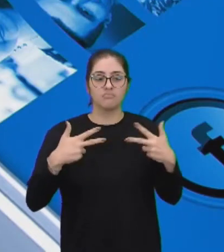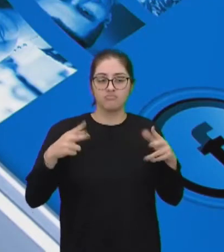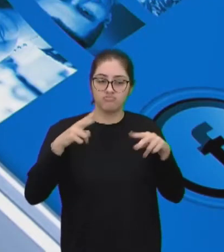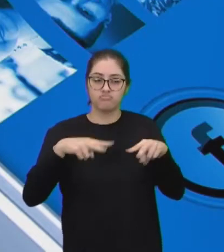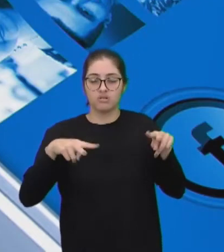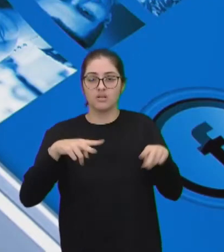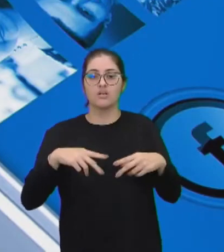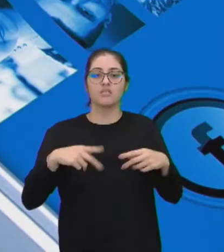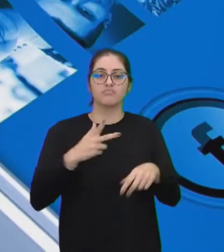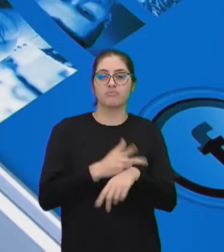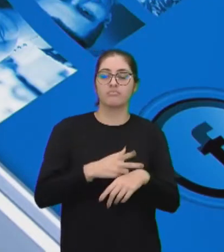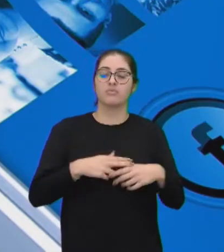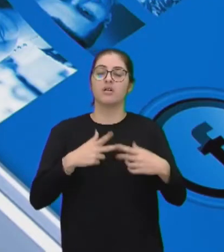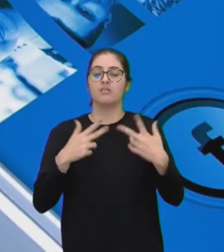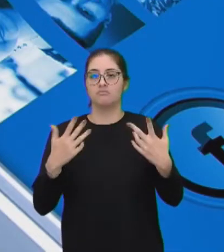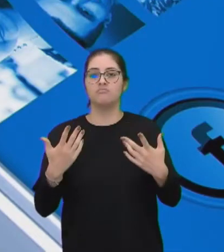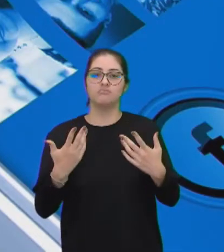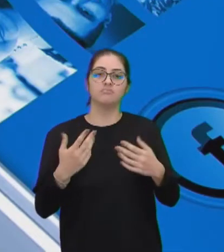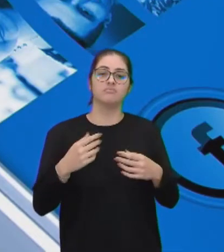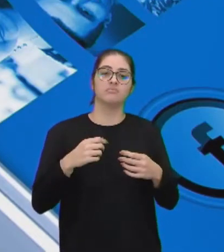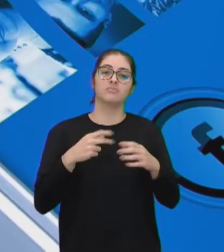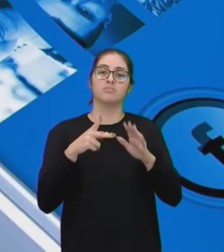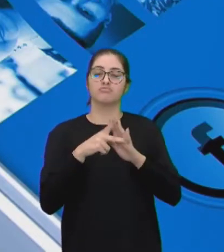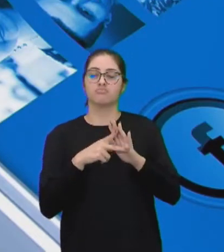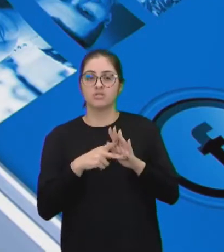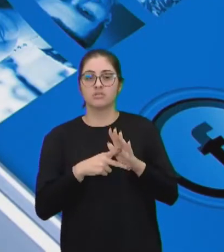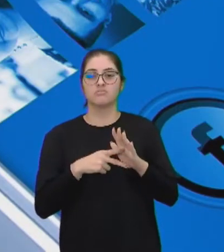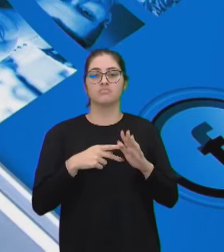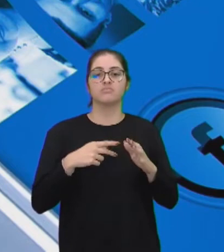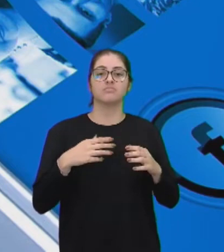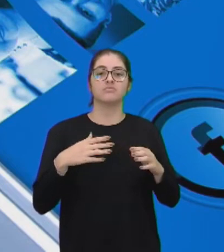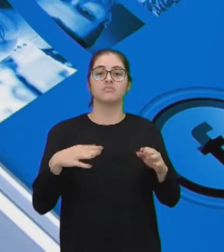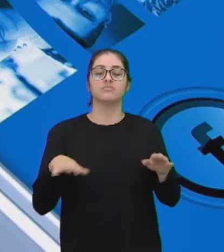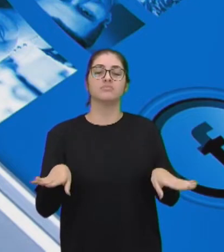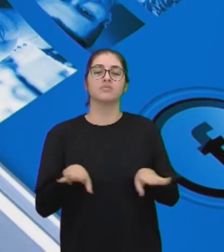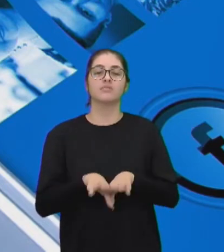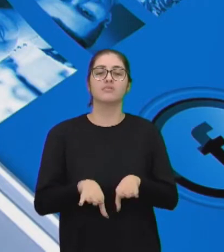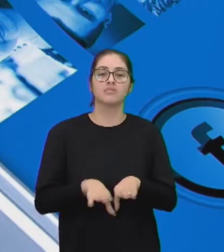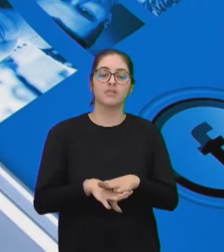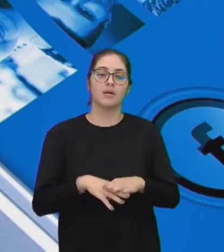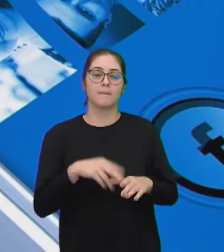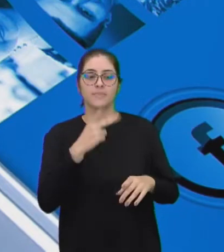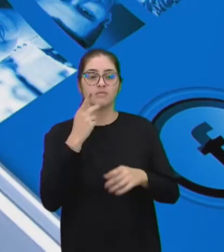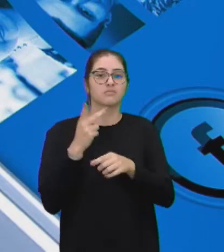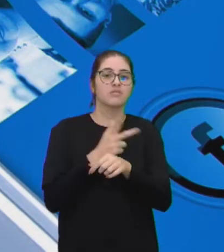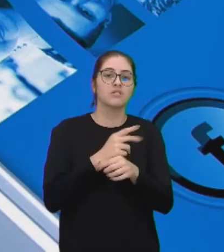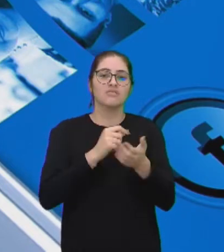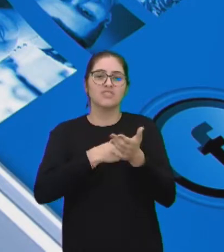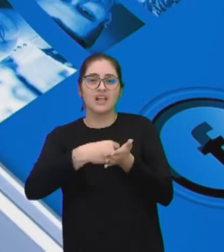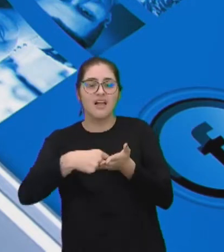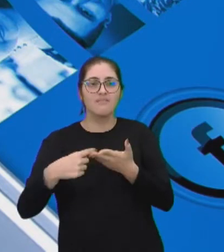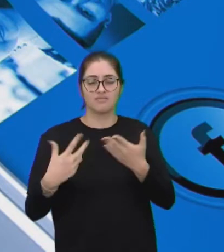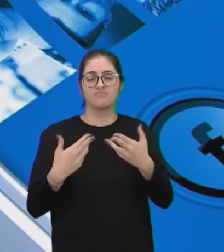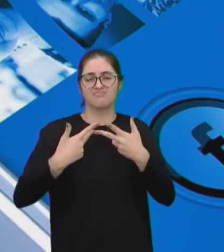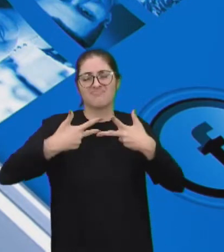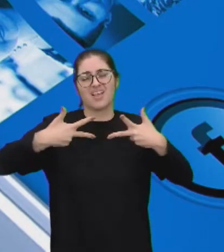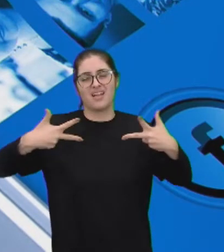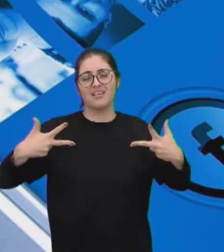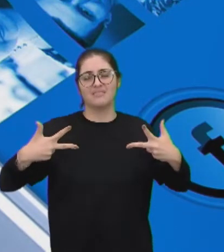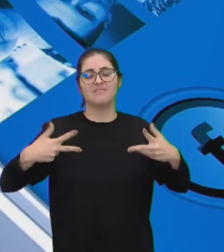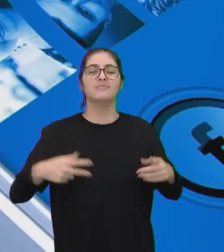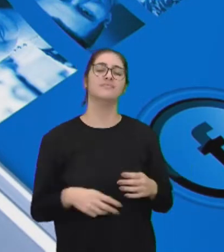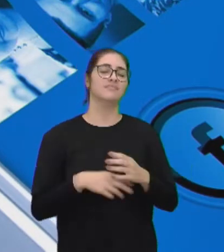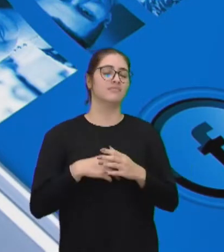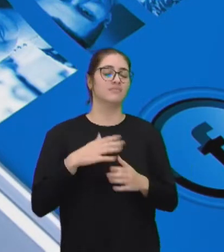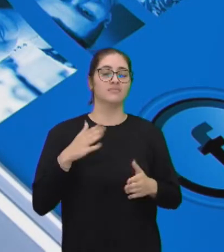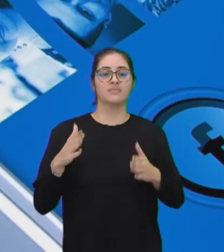produção, direção, né? Temos também o roteirista que vai trabalhar o roteiro. Então a gente tem várias etapas para